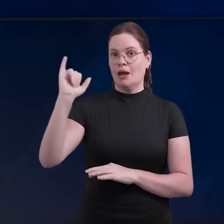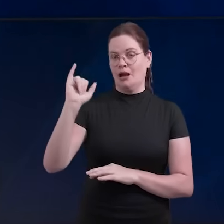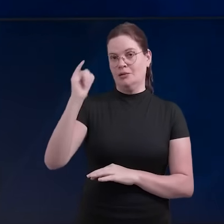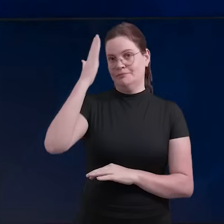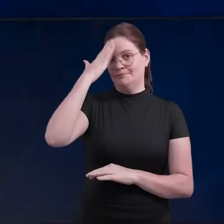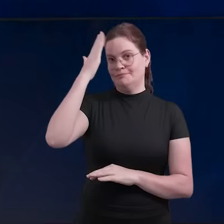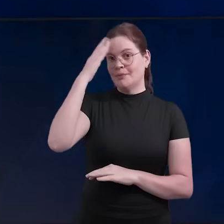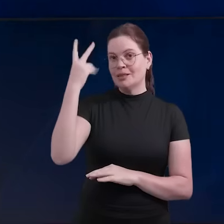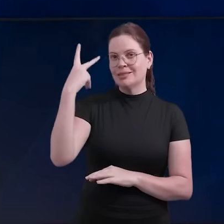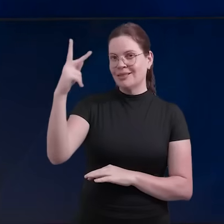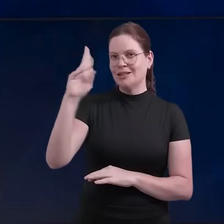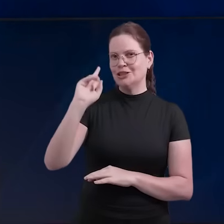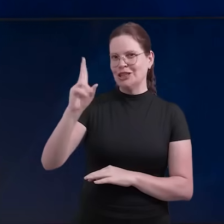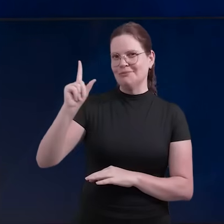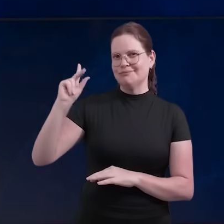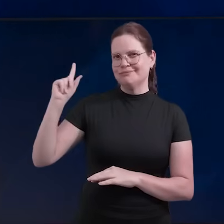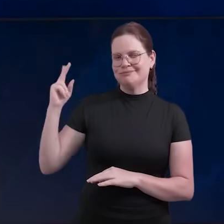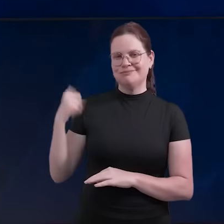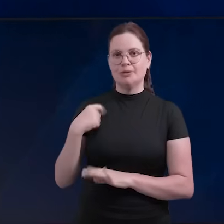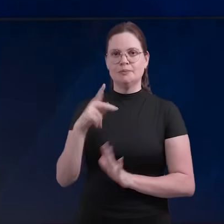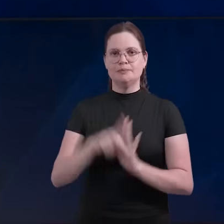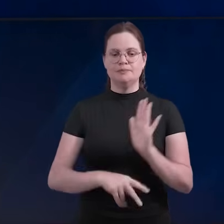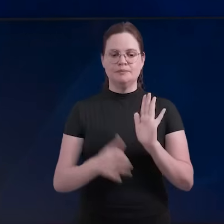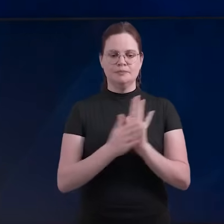vamos ver que o projeto de salvação,